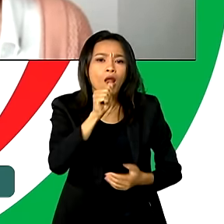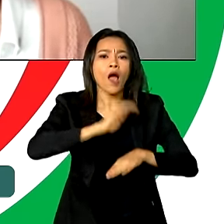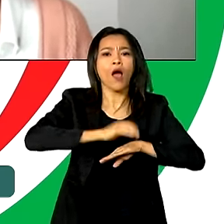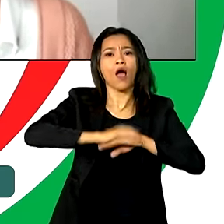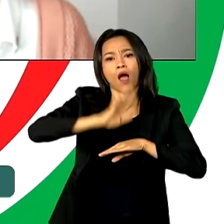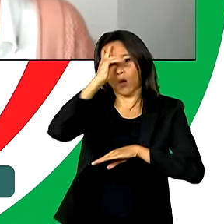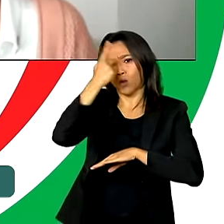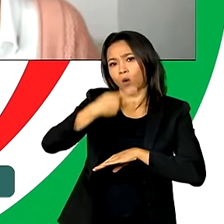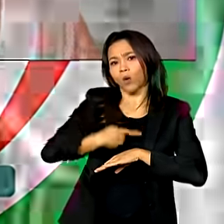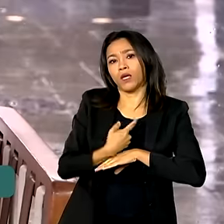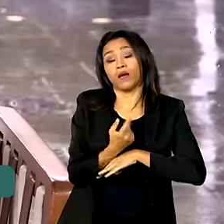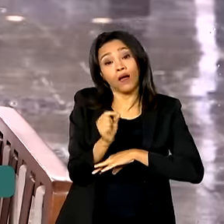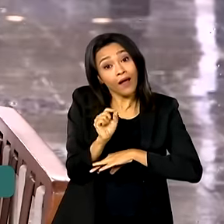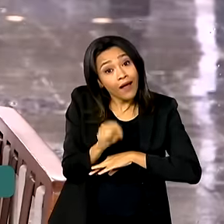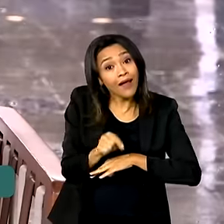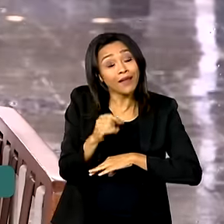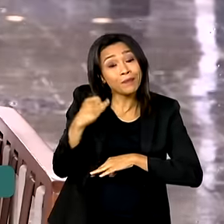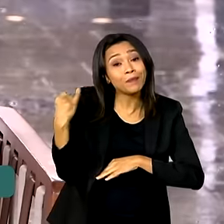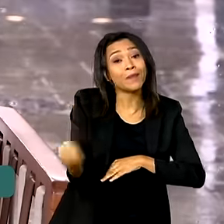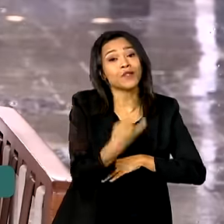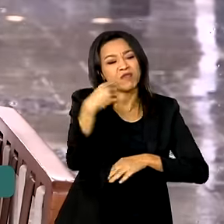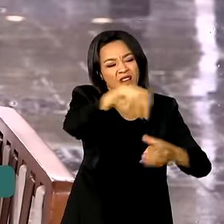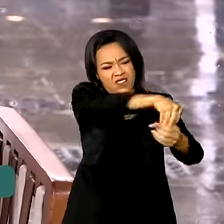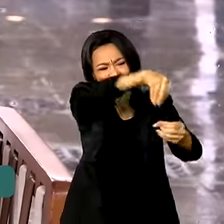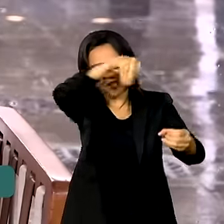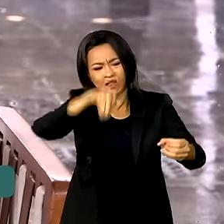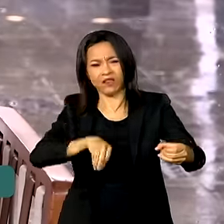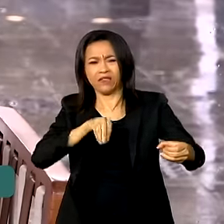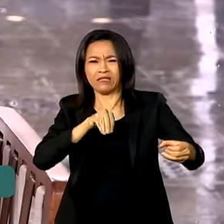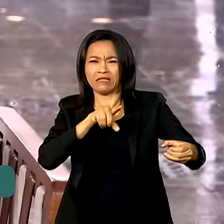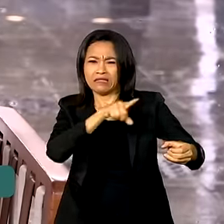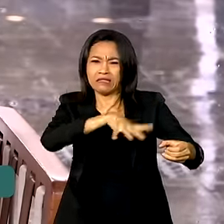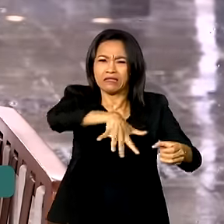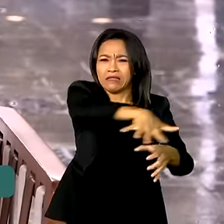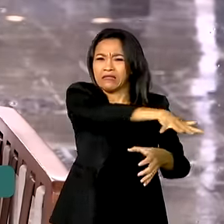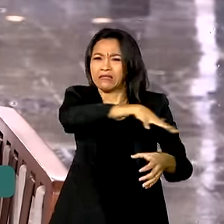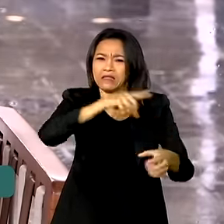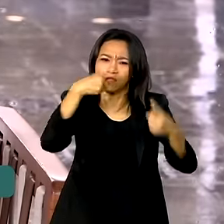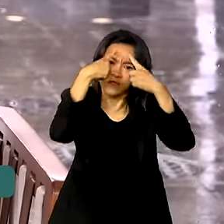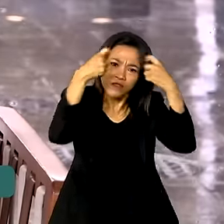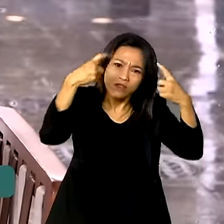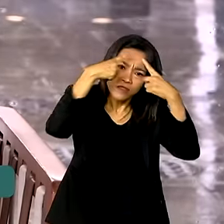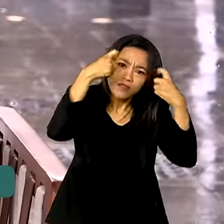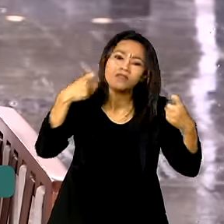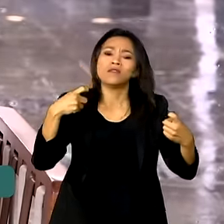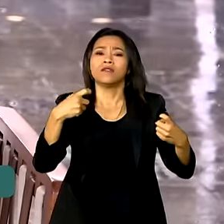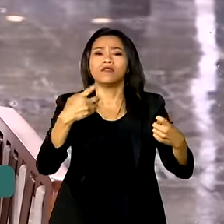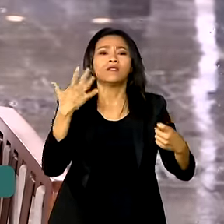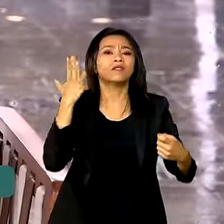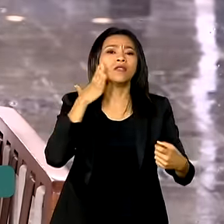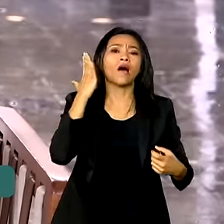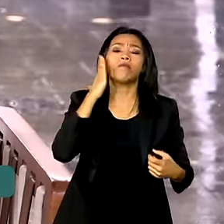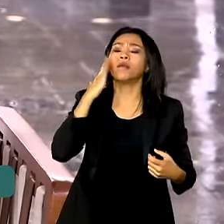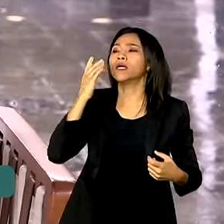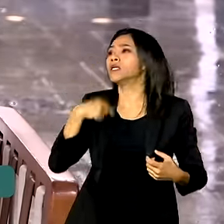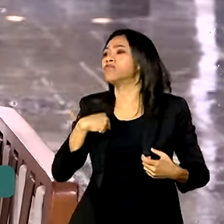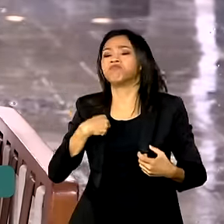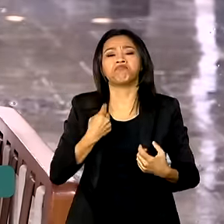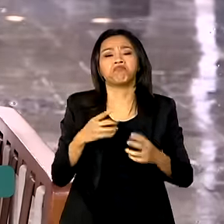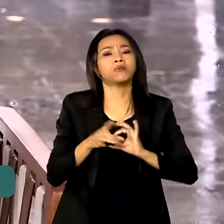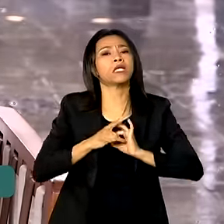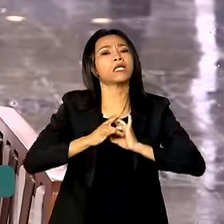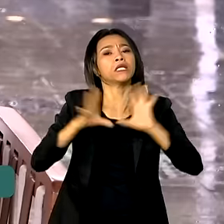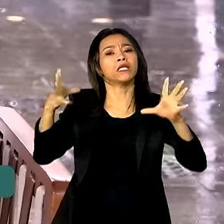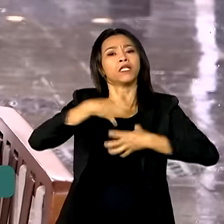mulher poder sair da situação de violência, ter a sua autonomia, definir o que fazer, o direito de ir e vir, isso